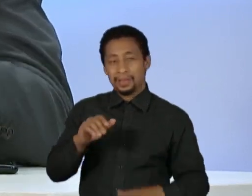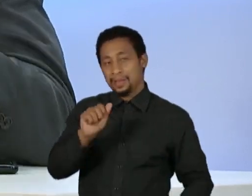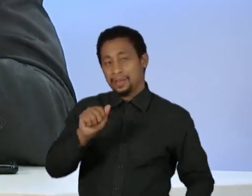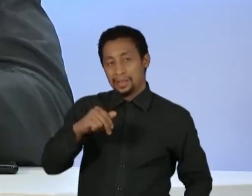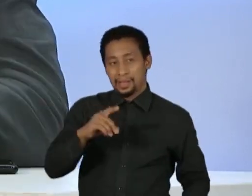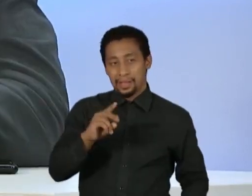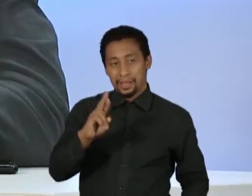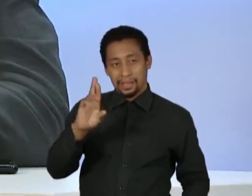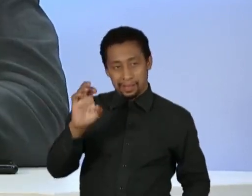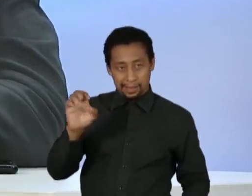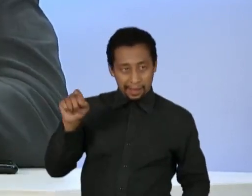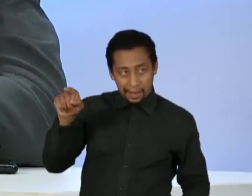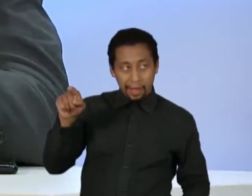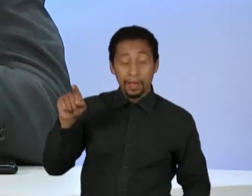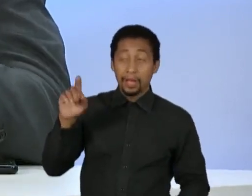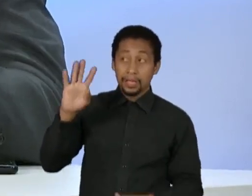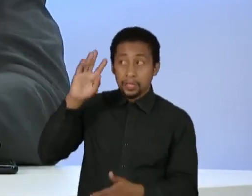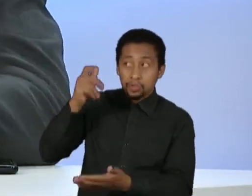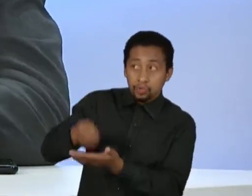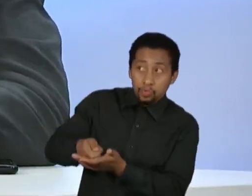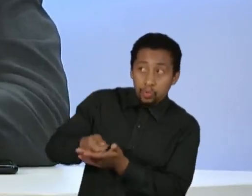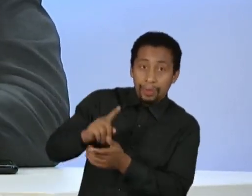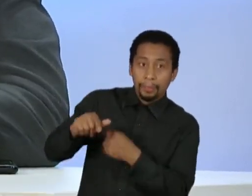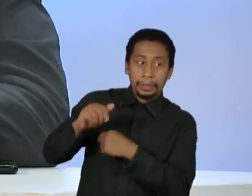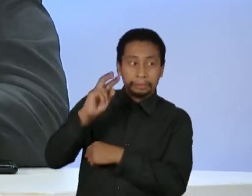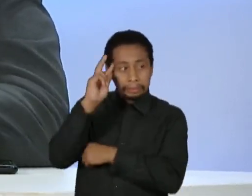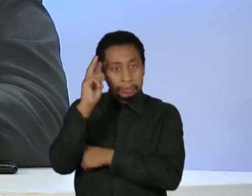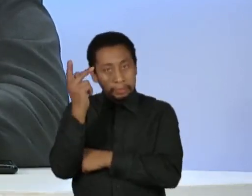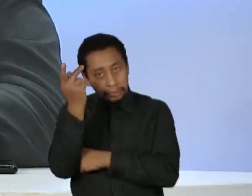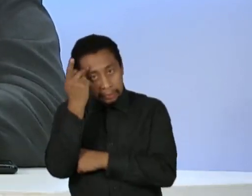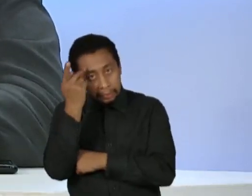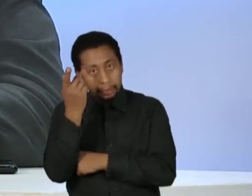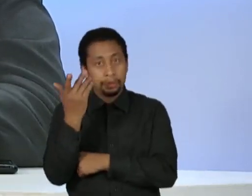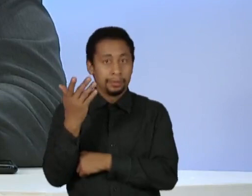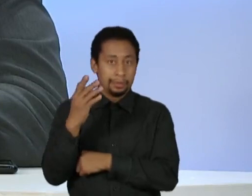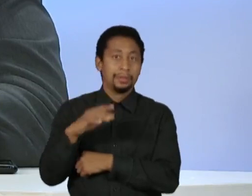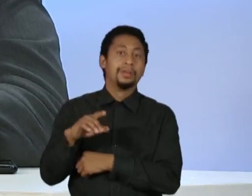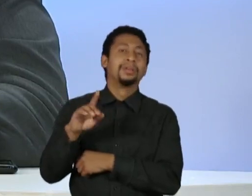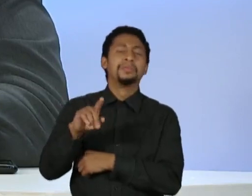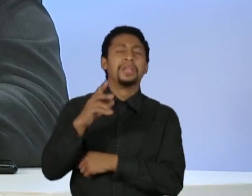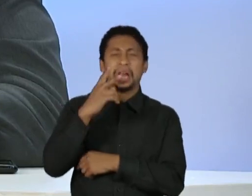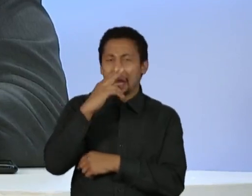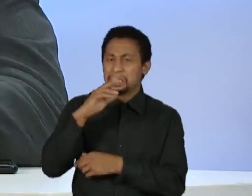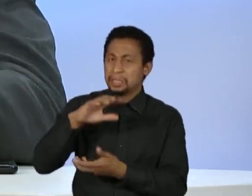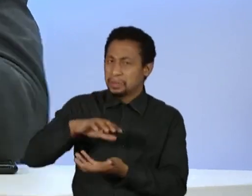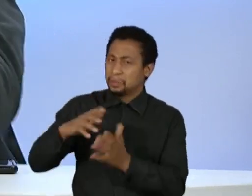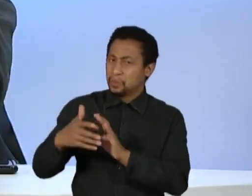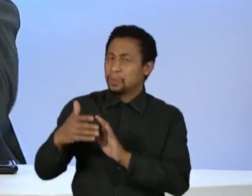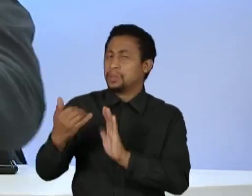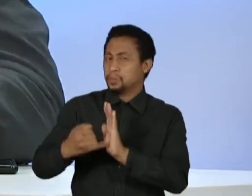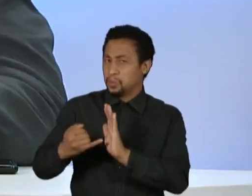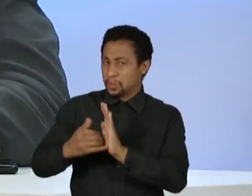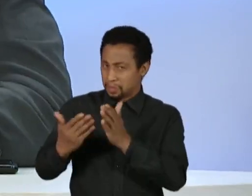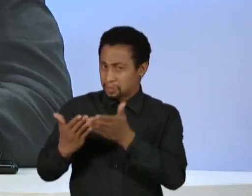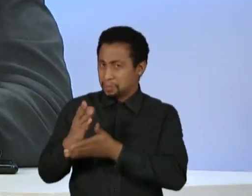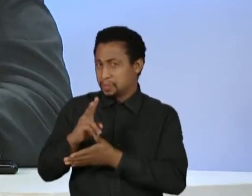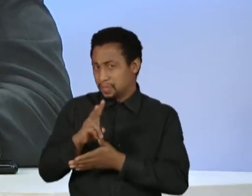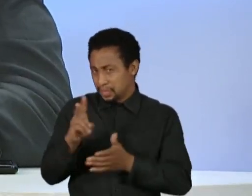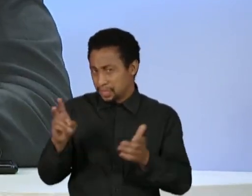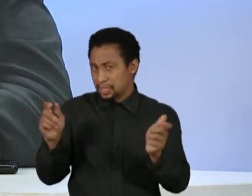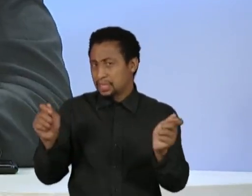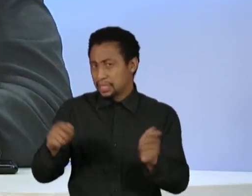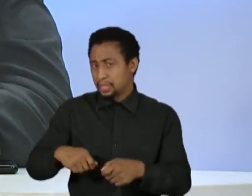suspendendo depois recuou se houvesse esse momento propício para se aprovar uma reforma tributária em que medida também o próprio